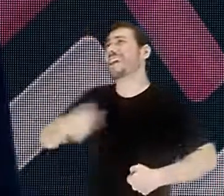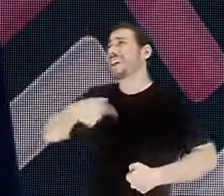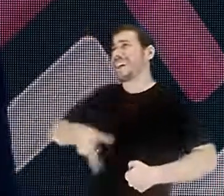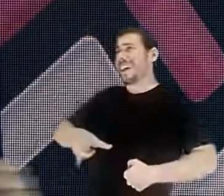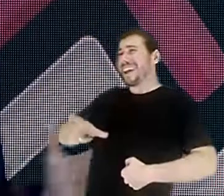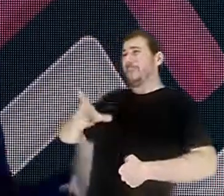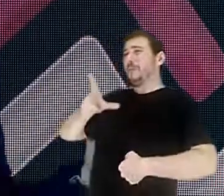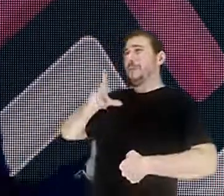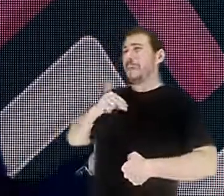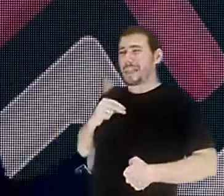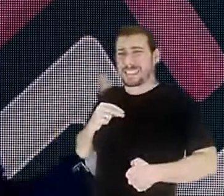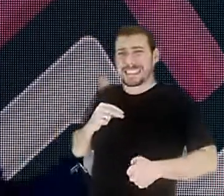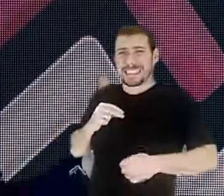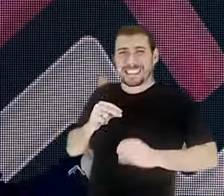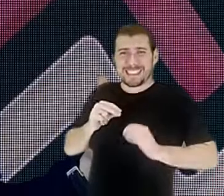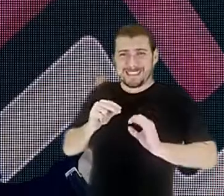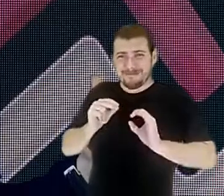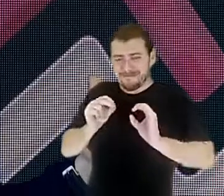mesmo sem